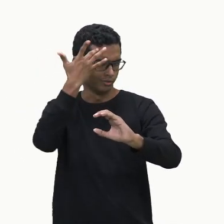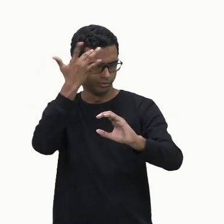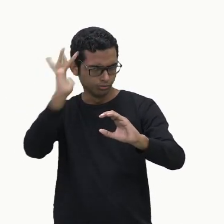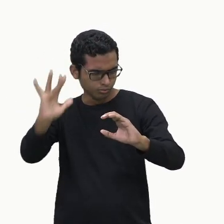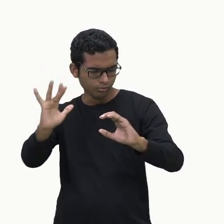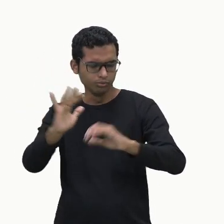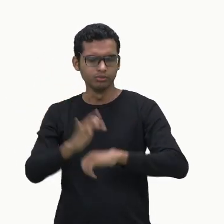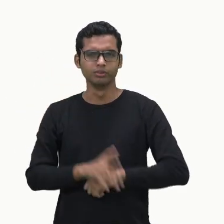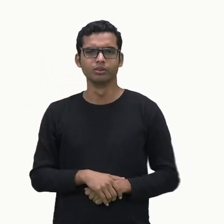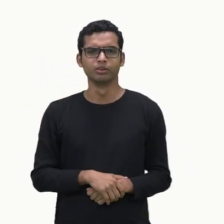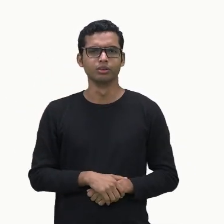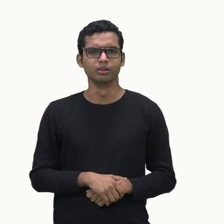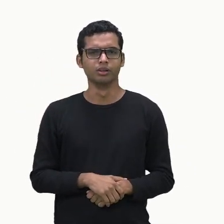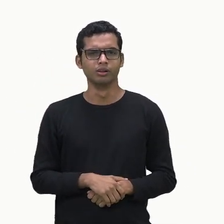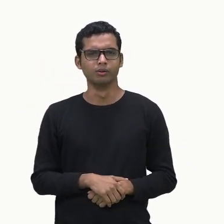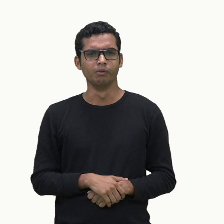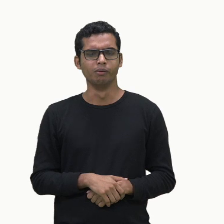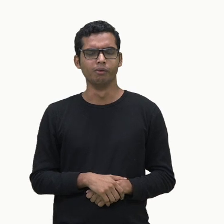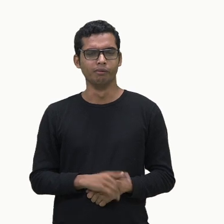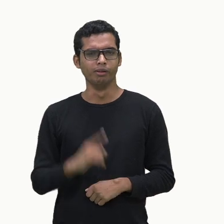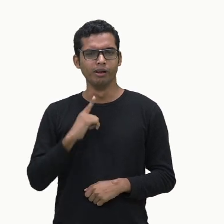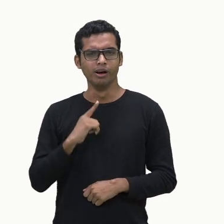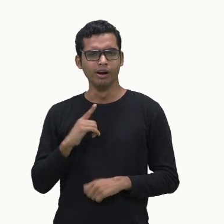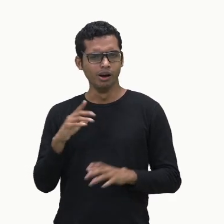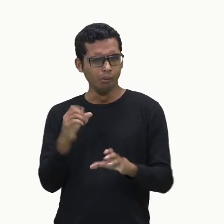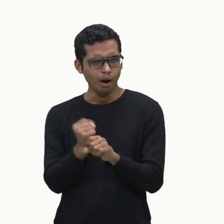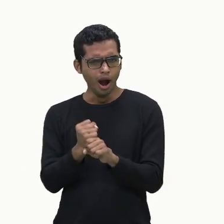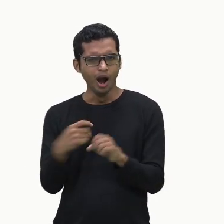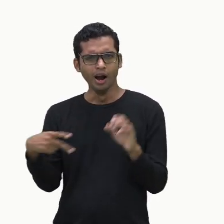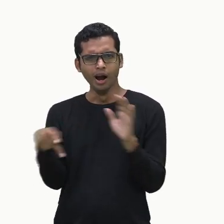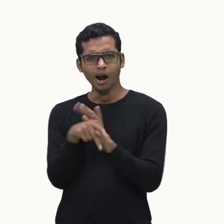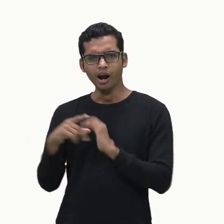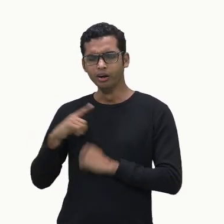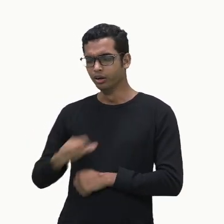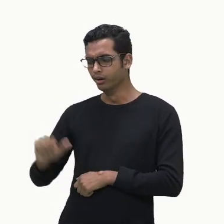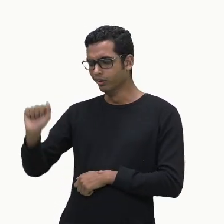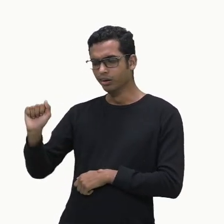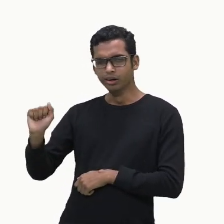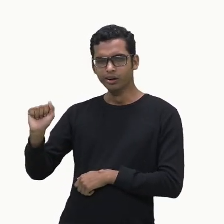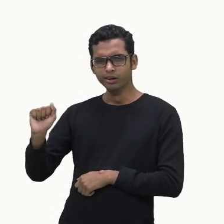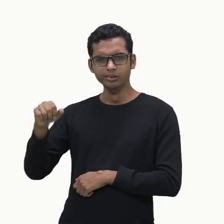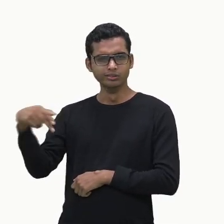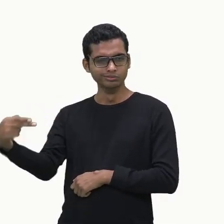Nós vamos ter, então, área igual a π